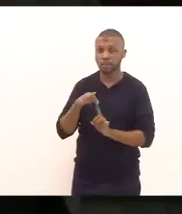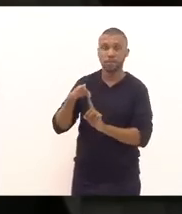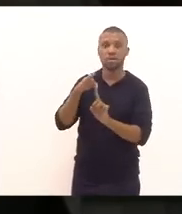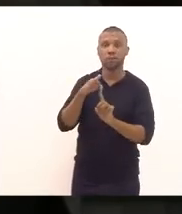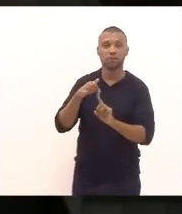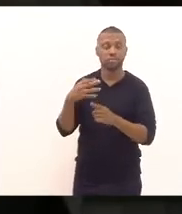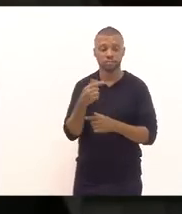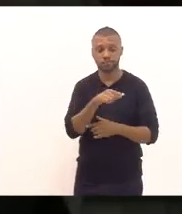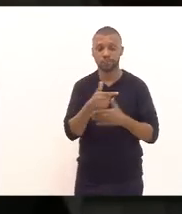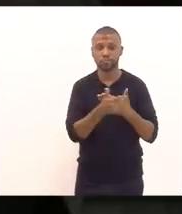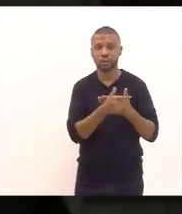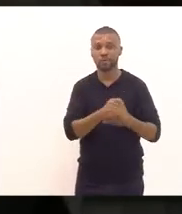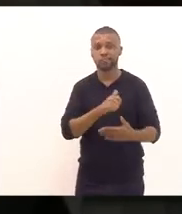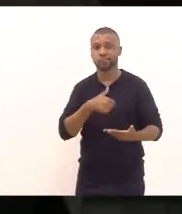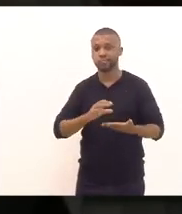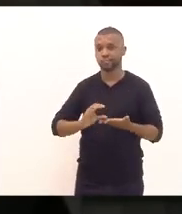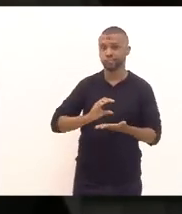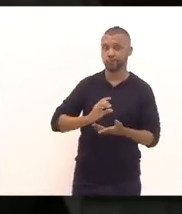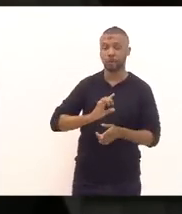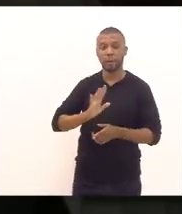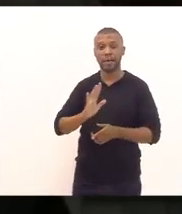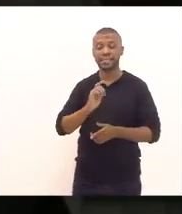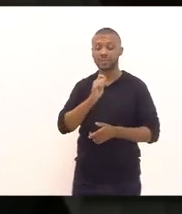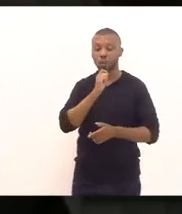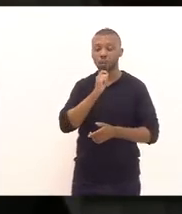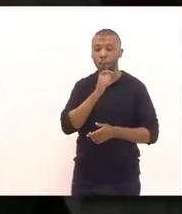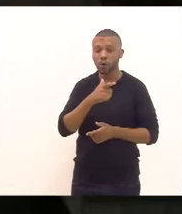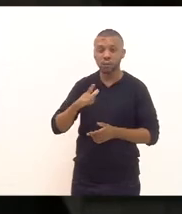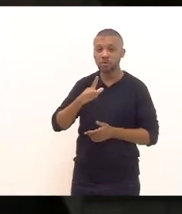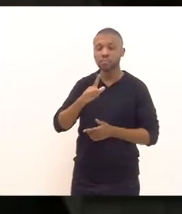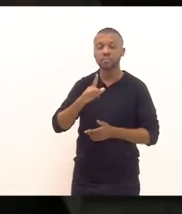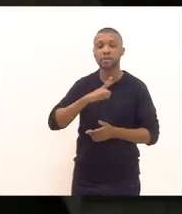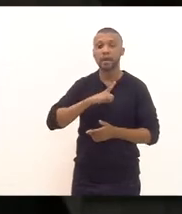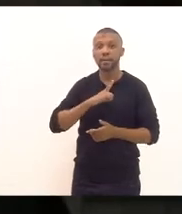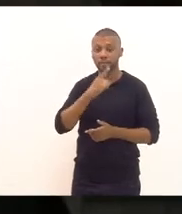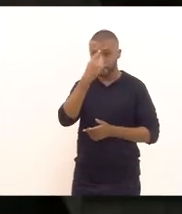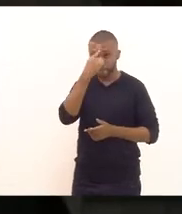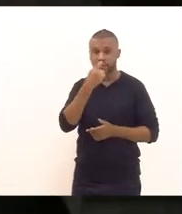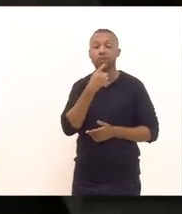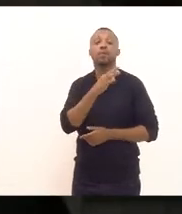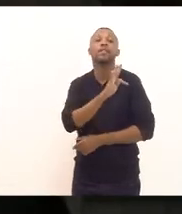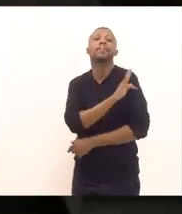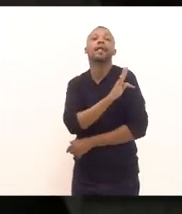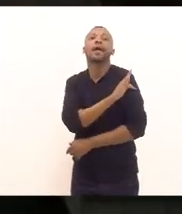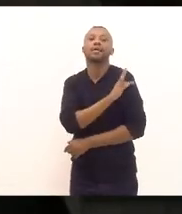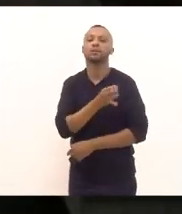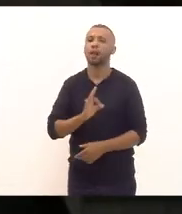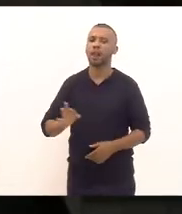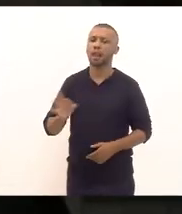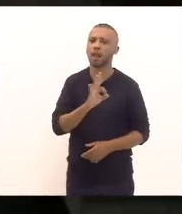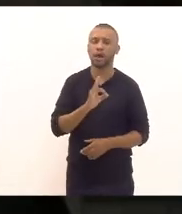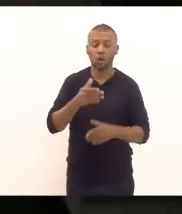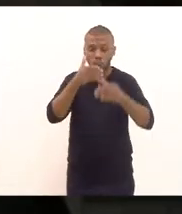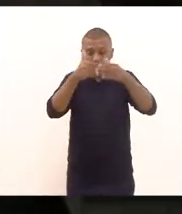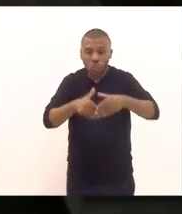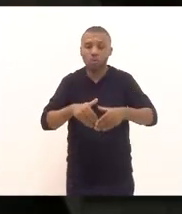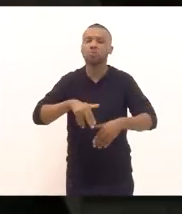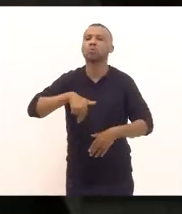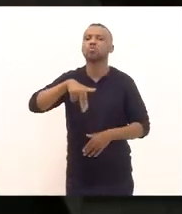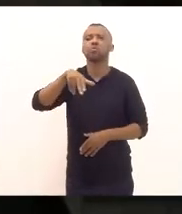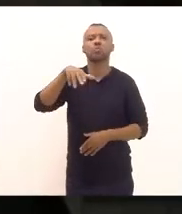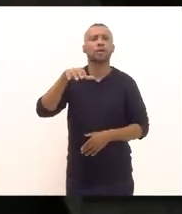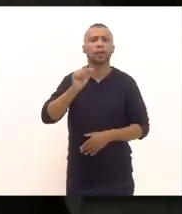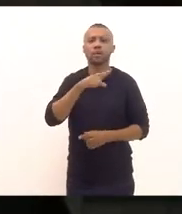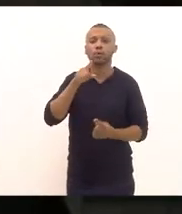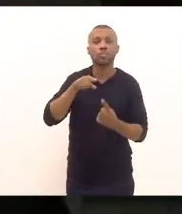tem vários cargos comissionados mas praticamente nenhum é de perfil técnico né nunca foi feito um concurso para que